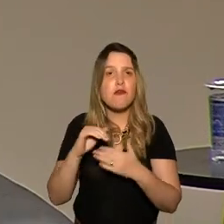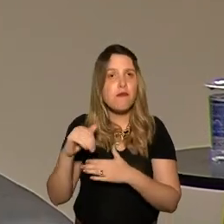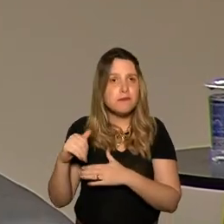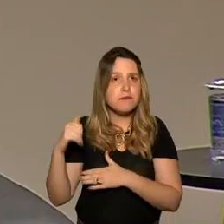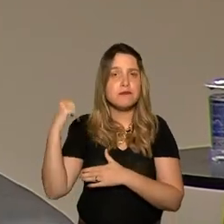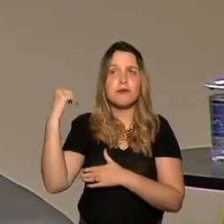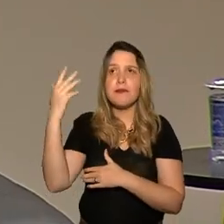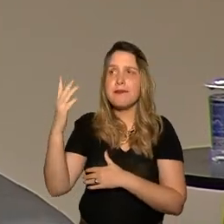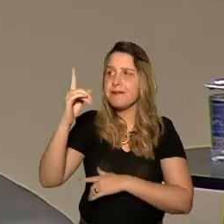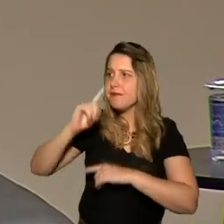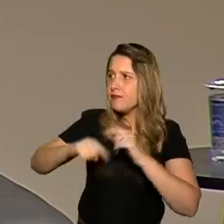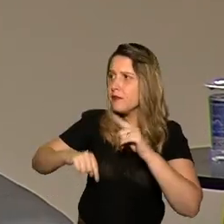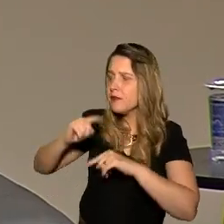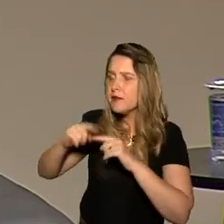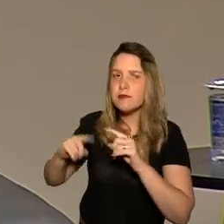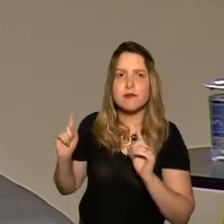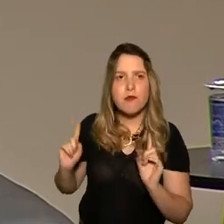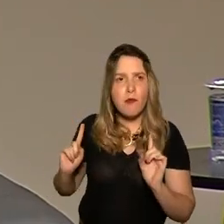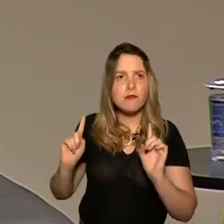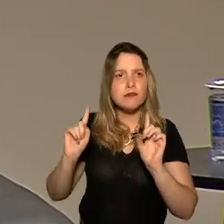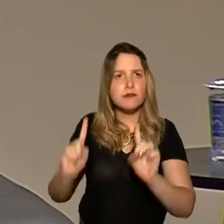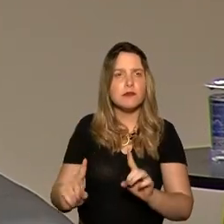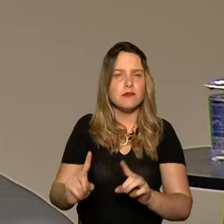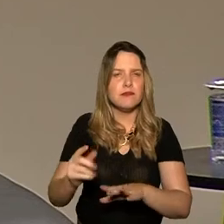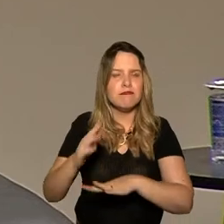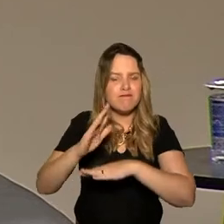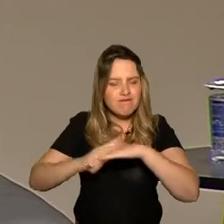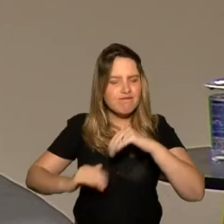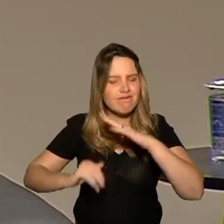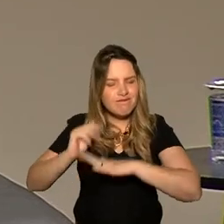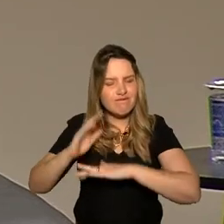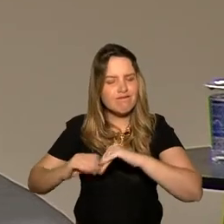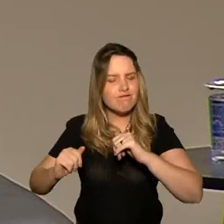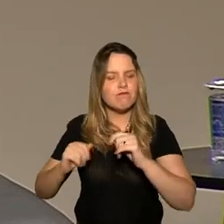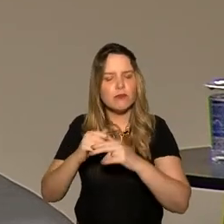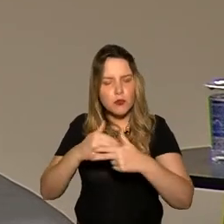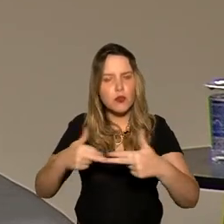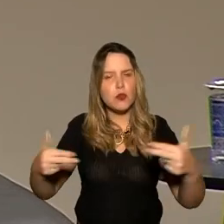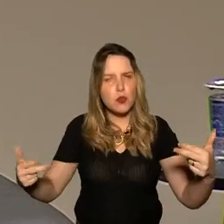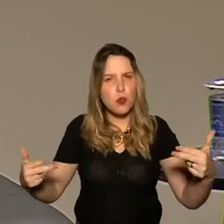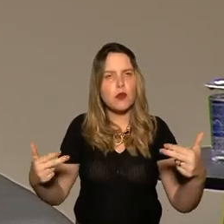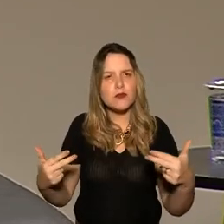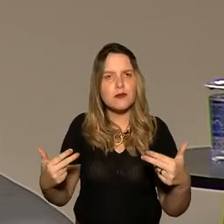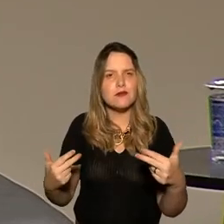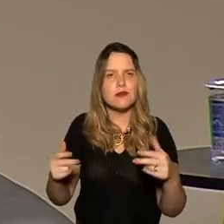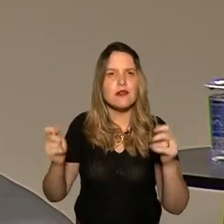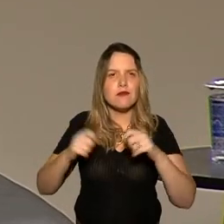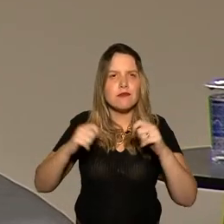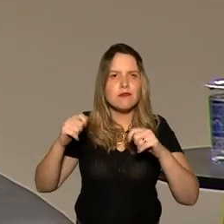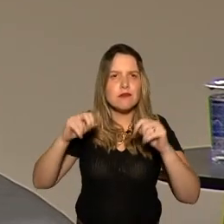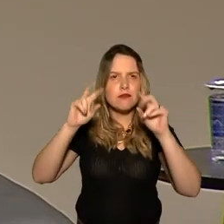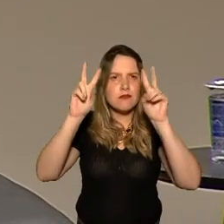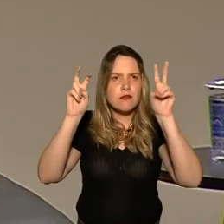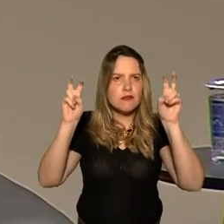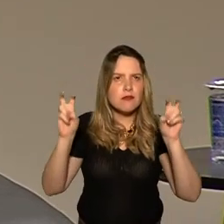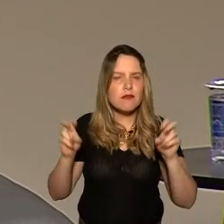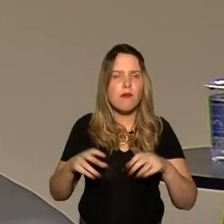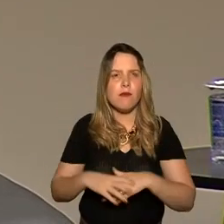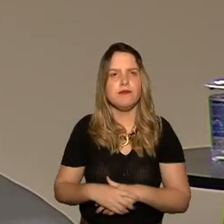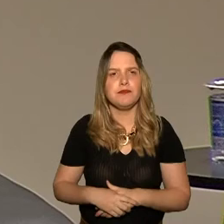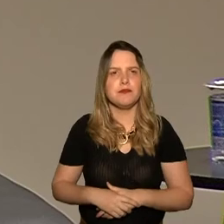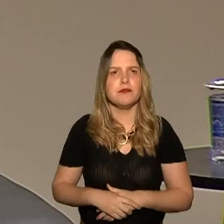fruto de um Entroncamento radical e eu concluo essa minha parte lembrando de uma